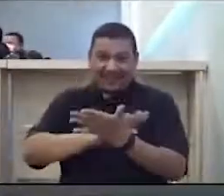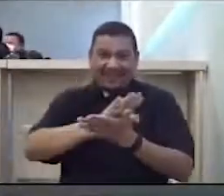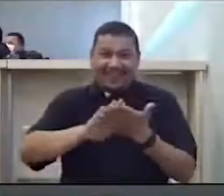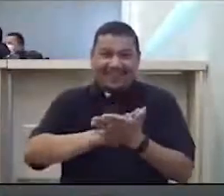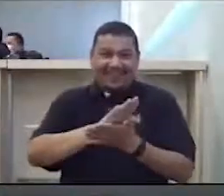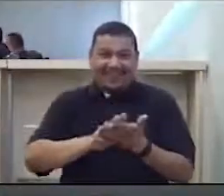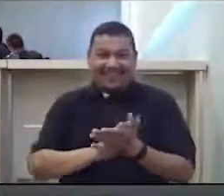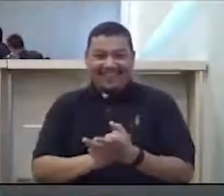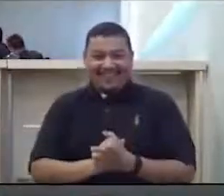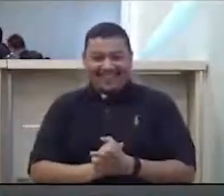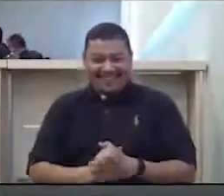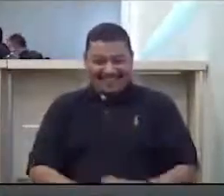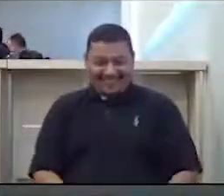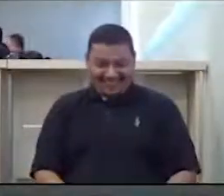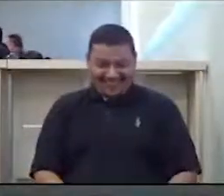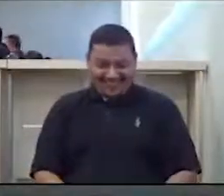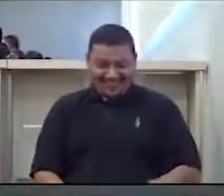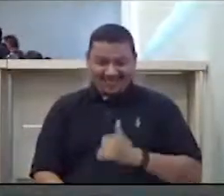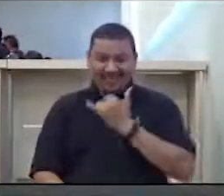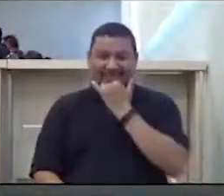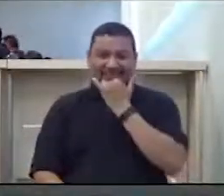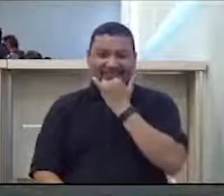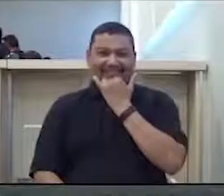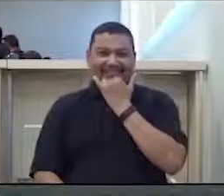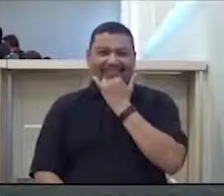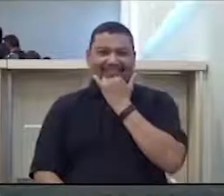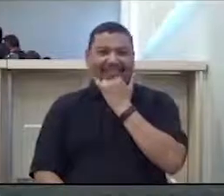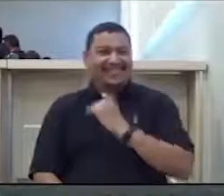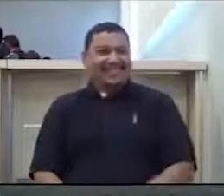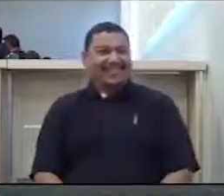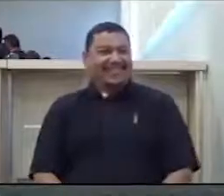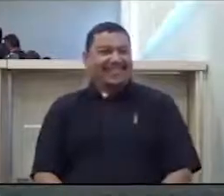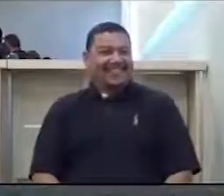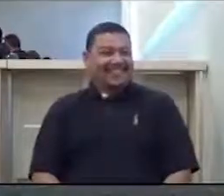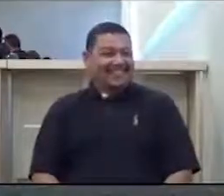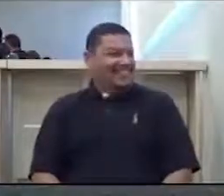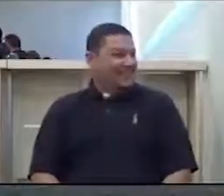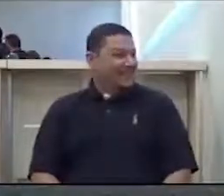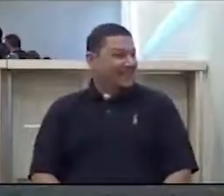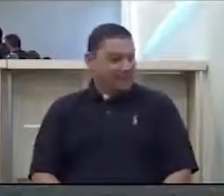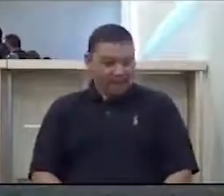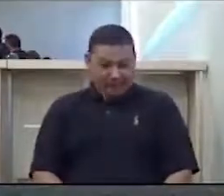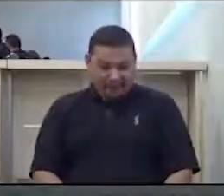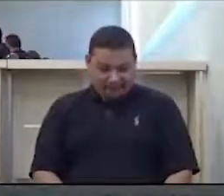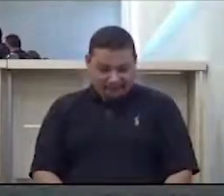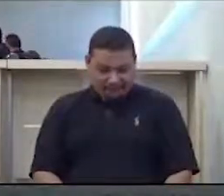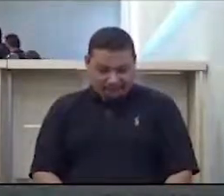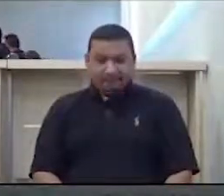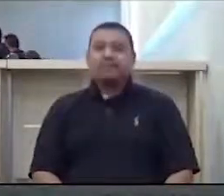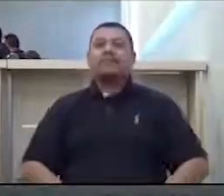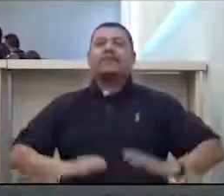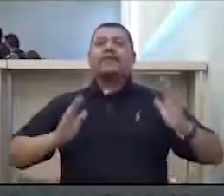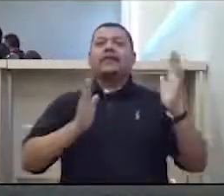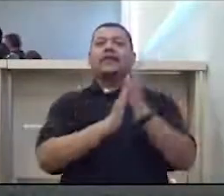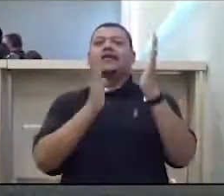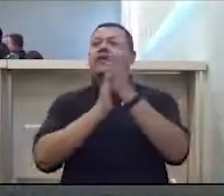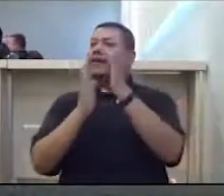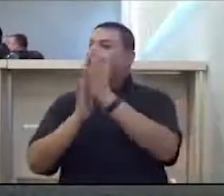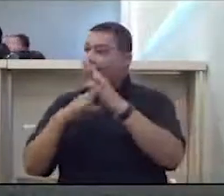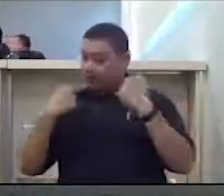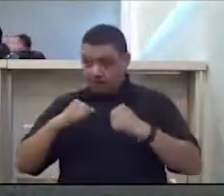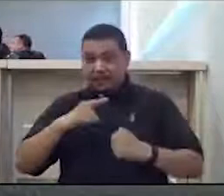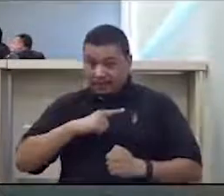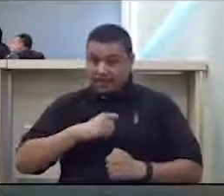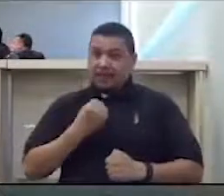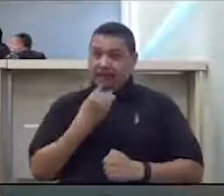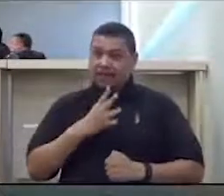não. Vai, vereador? Não vai, não adianta. Parabéns, a gente tem que ser honesto também nas